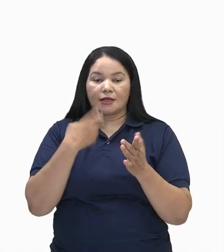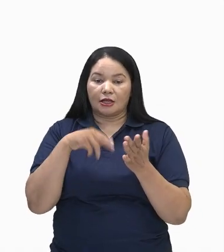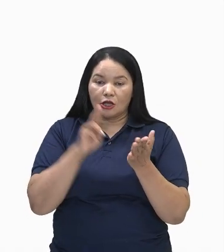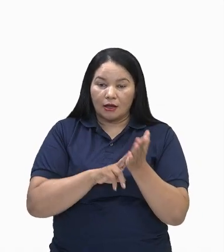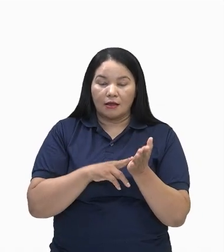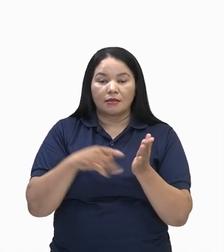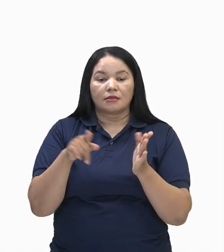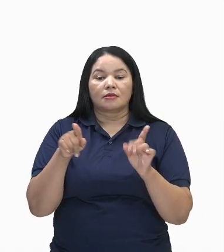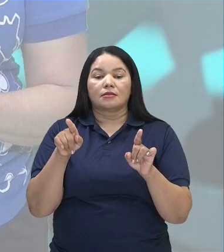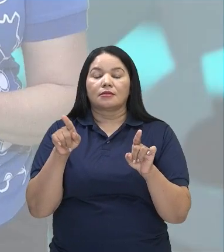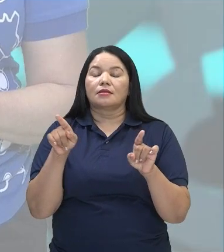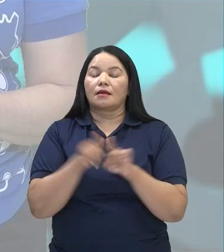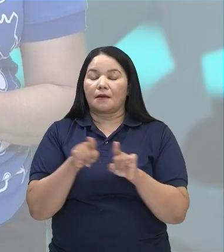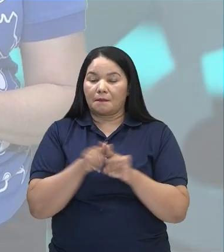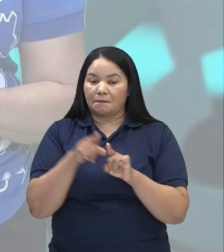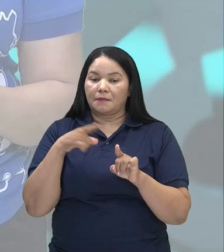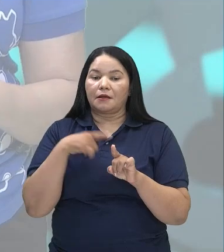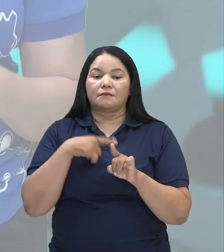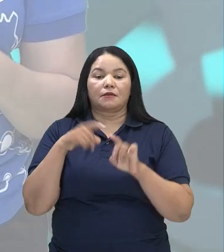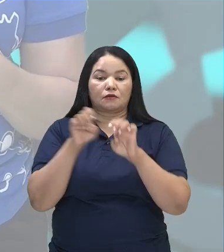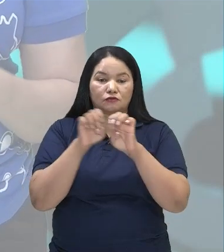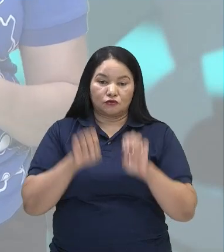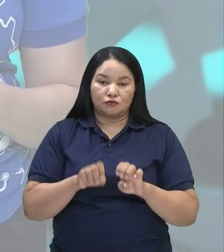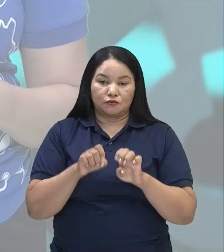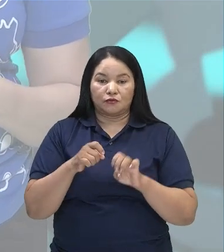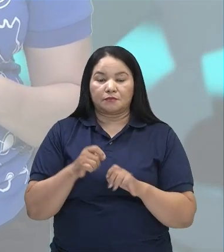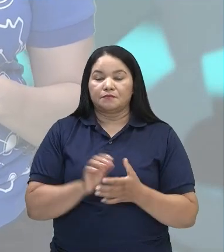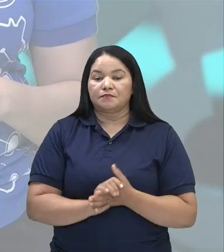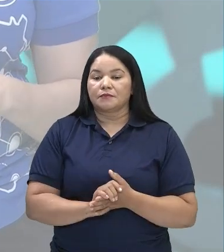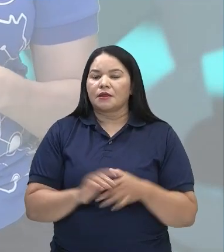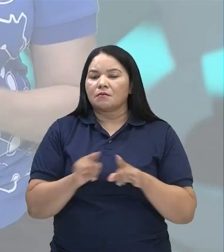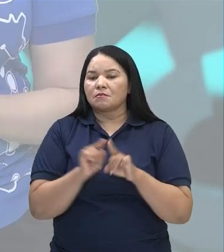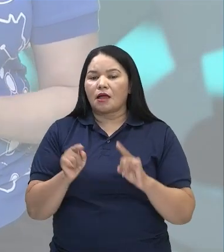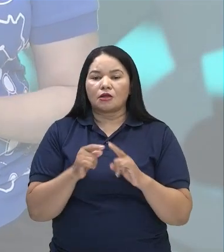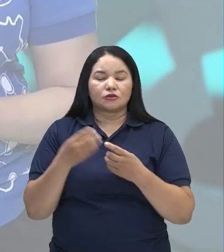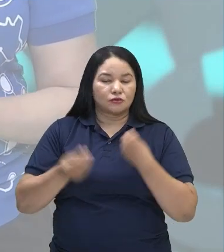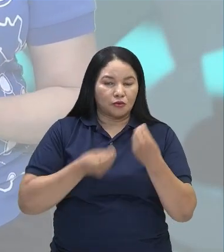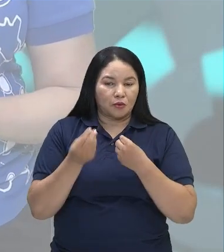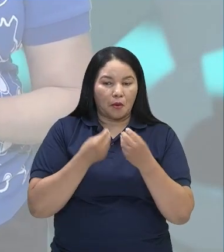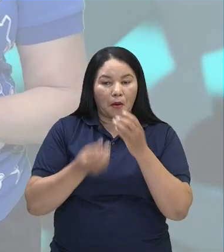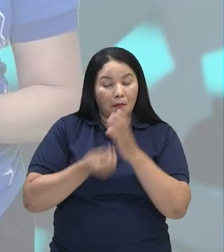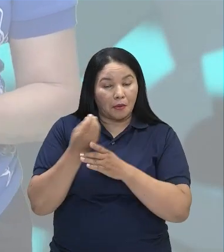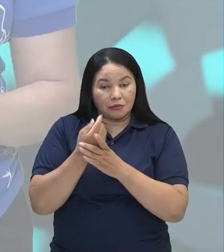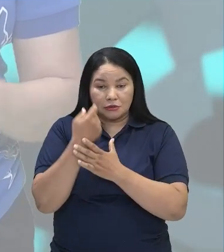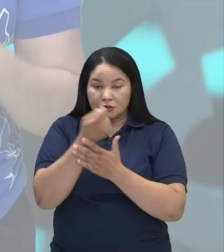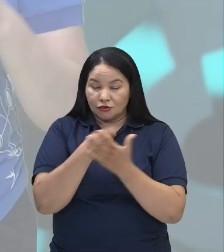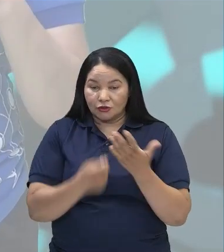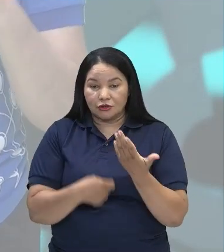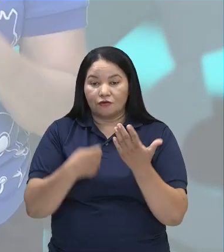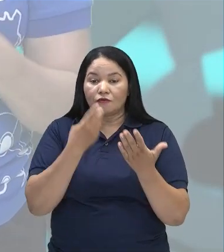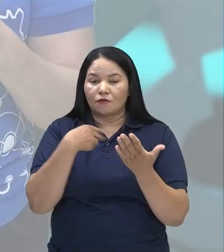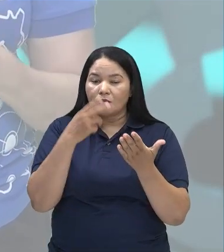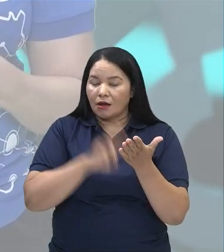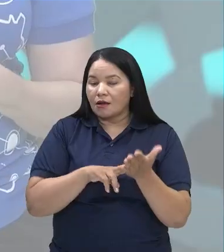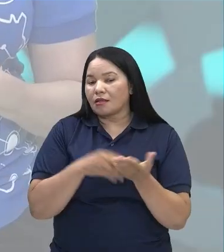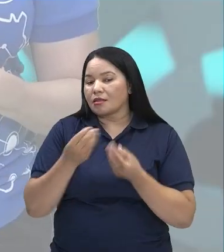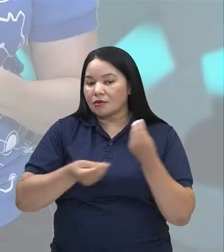sua estrutura. Como nós podemos fazer para produzir esta carta? Né, tem